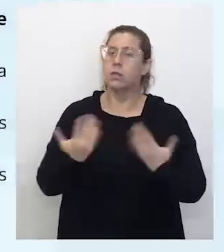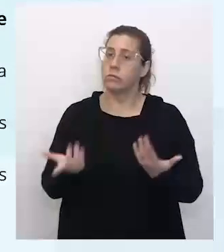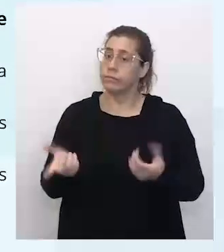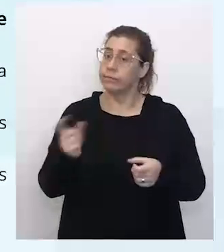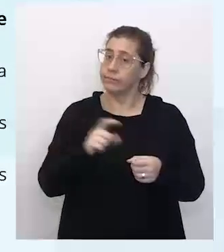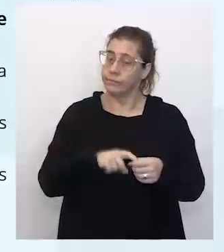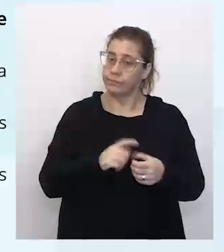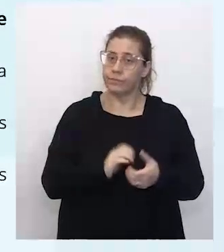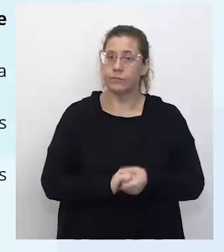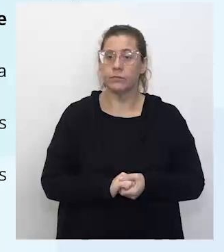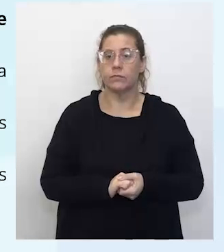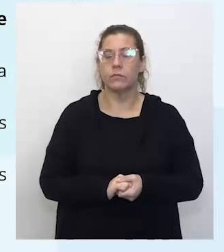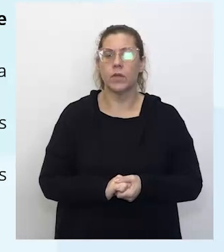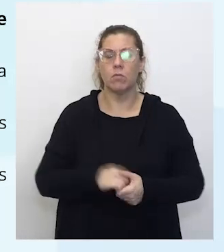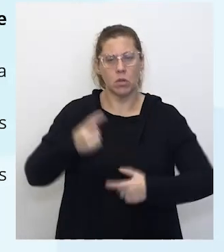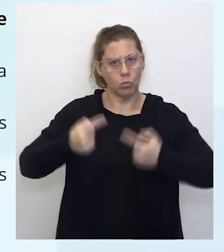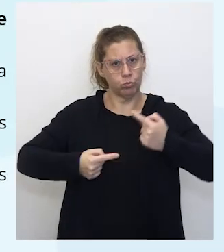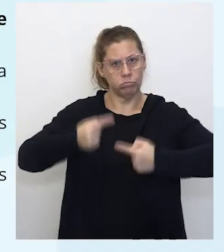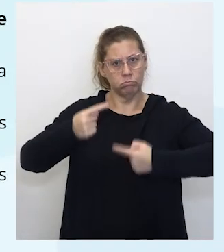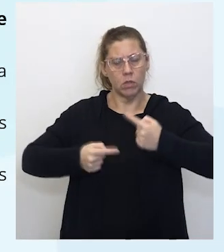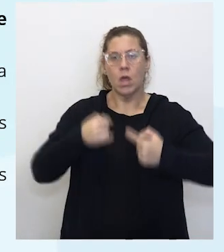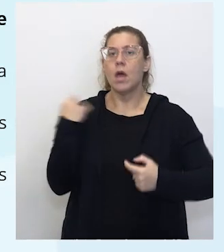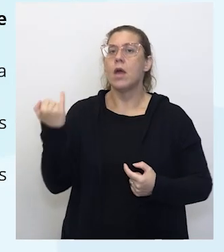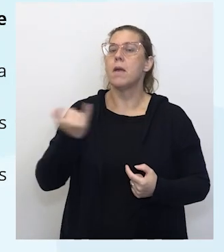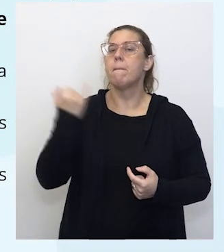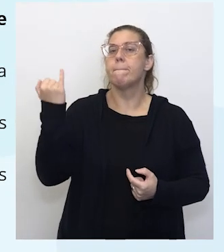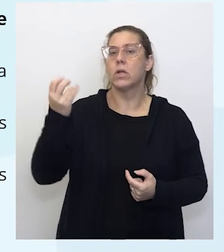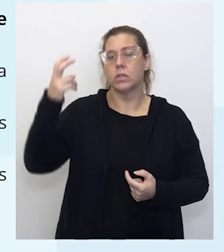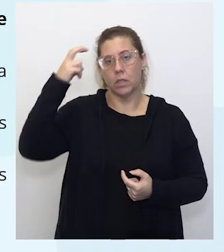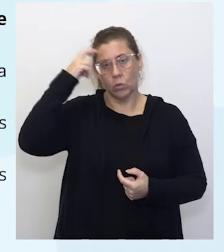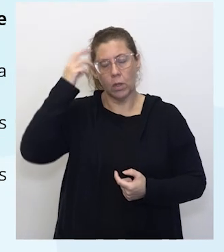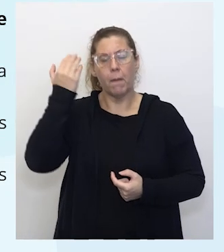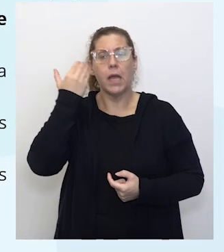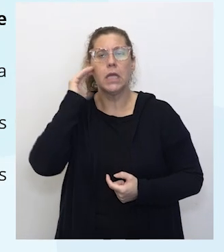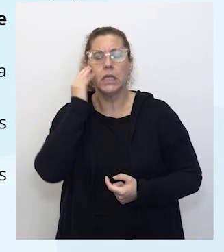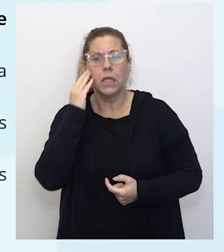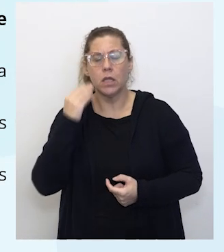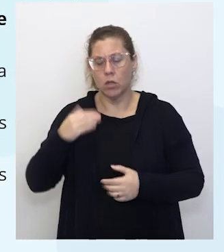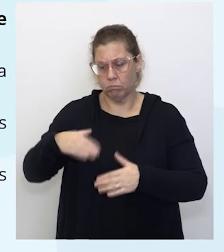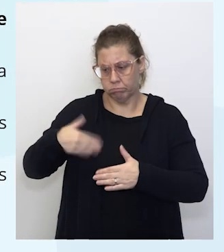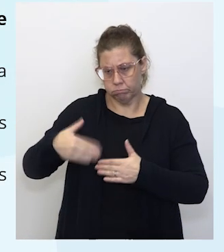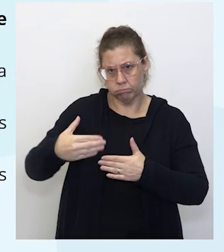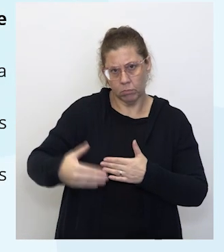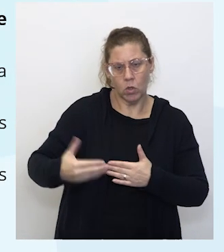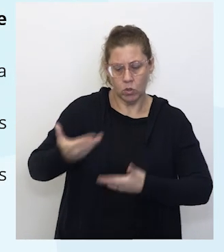voltando aqui para essa discussão sobre a importância da cultura para entendermos nossos processos